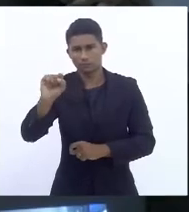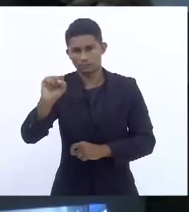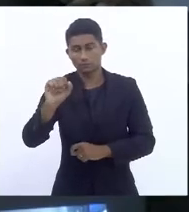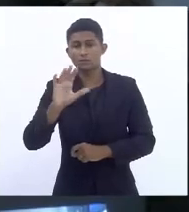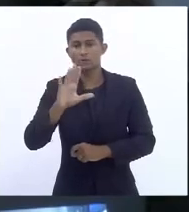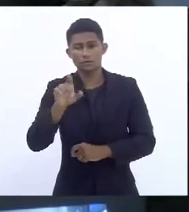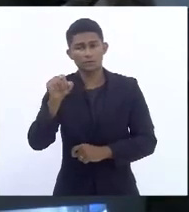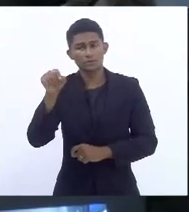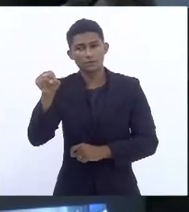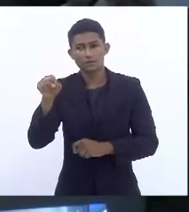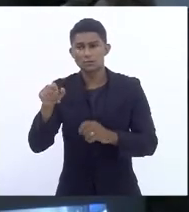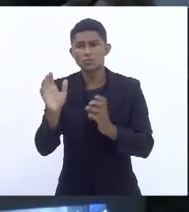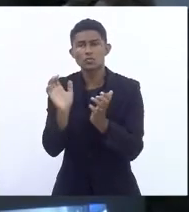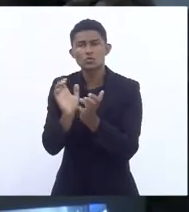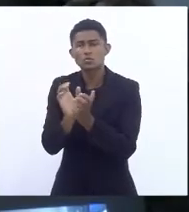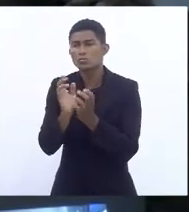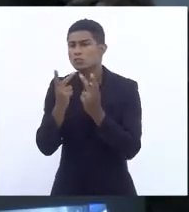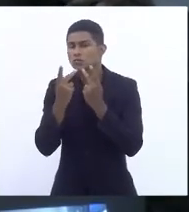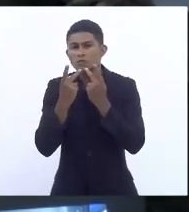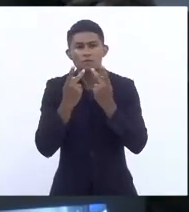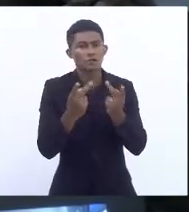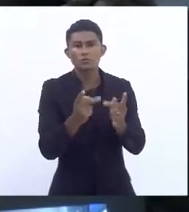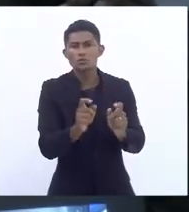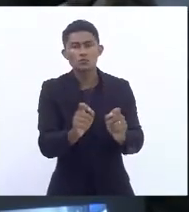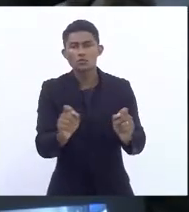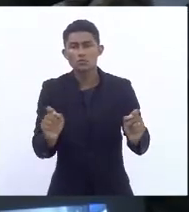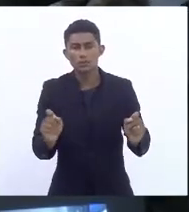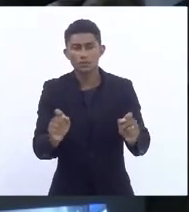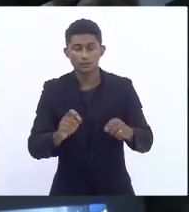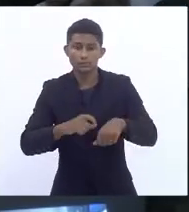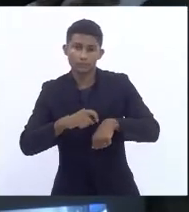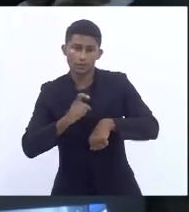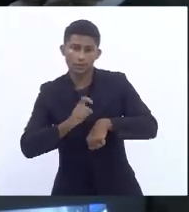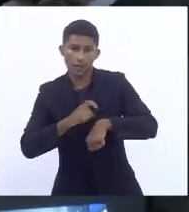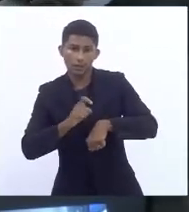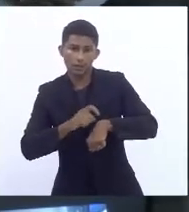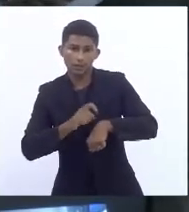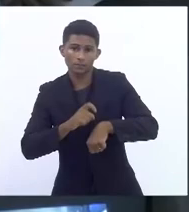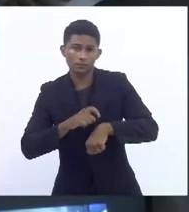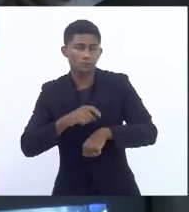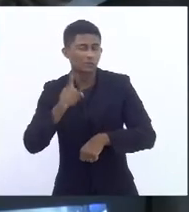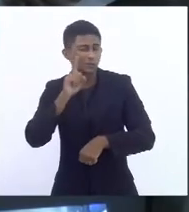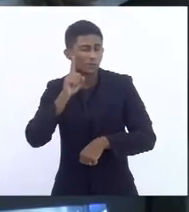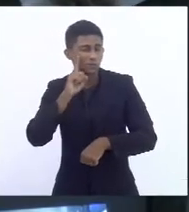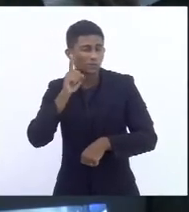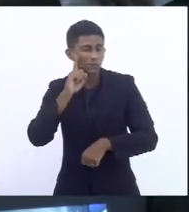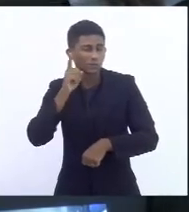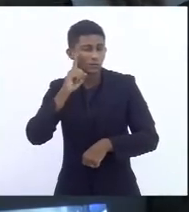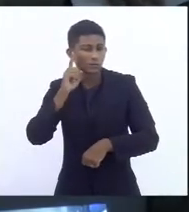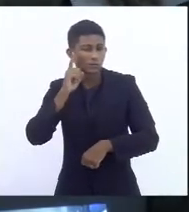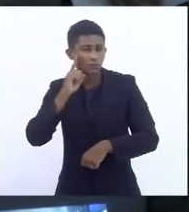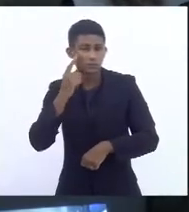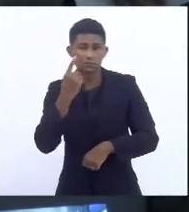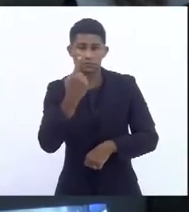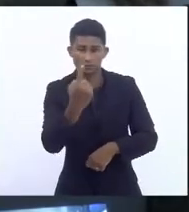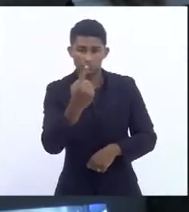claramente que a vigência dele é de 180 dias a partir do